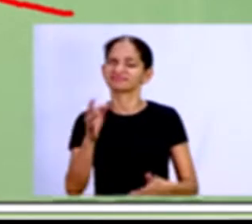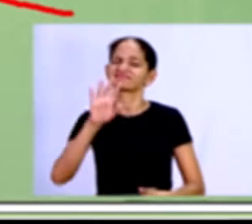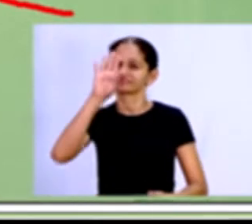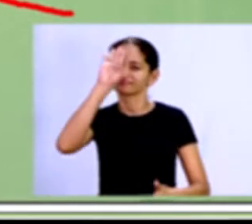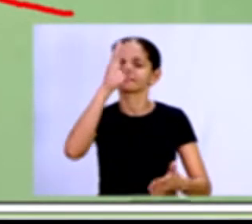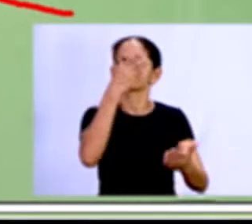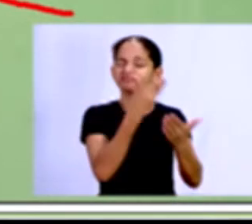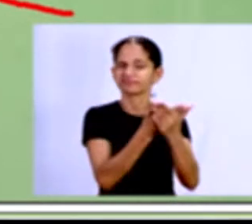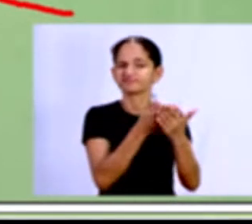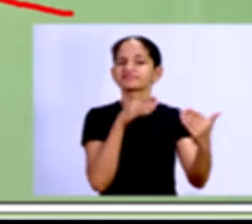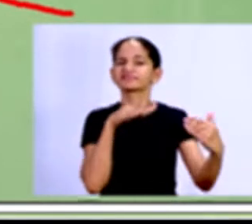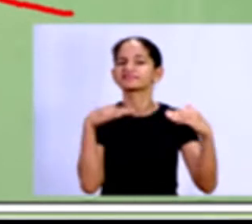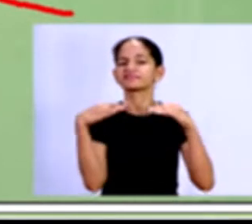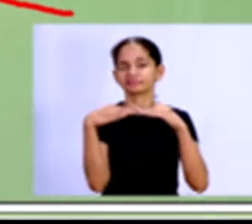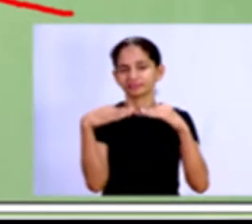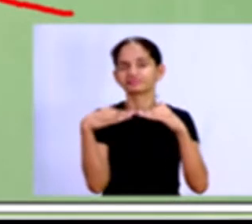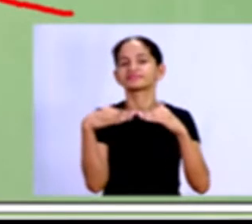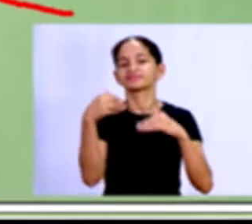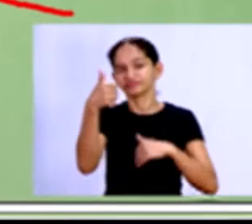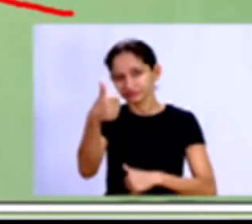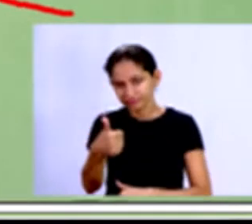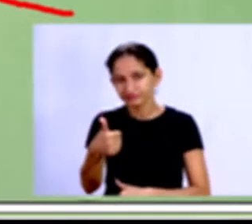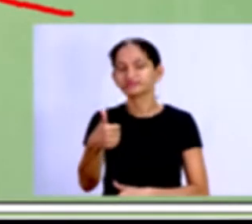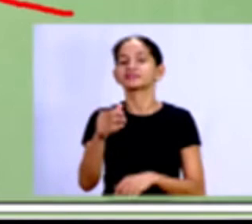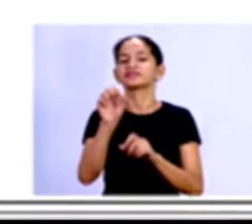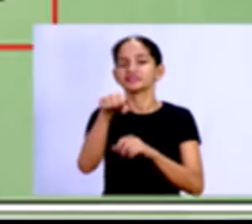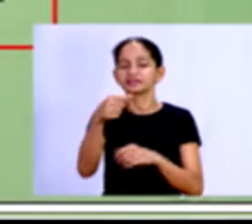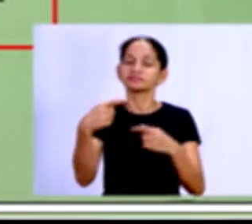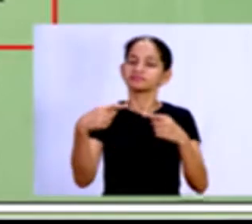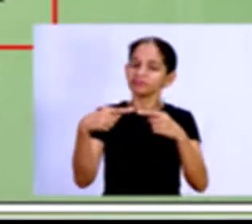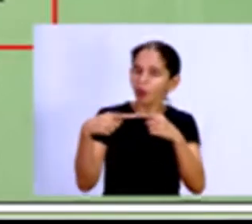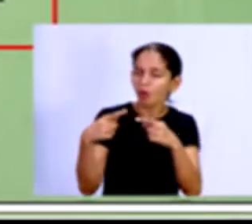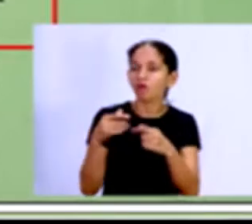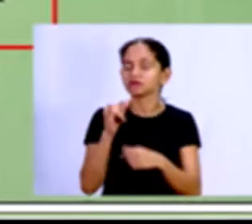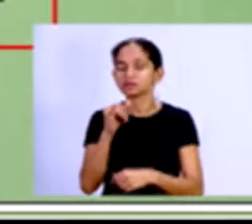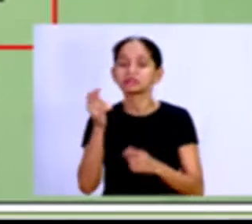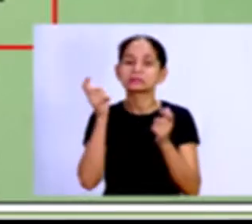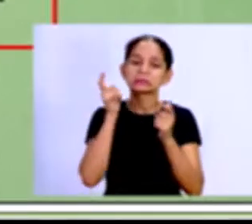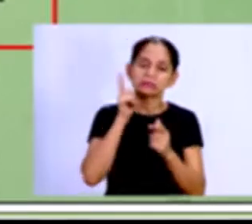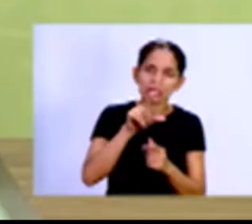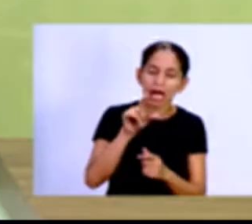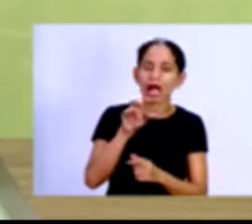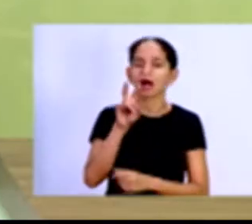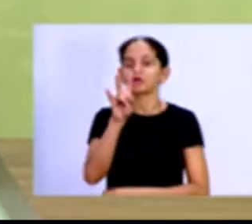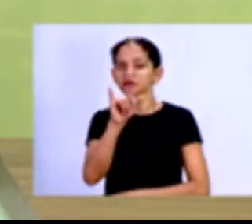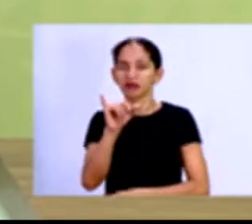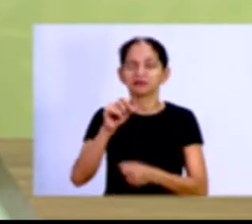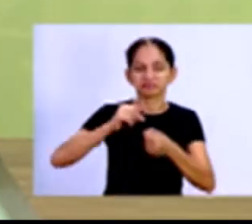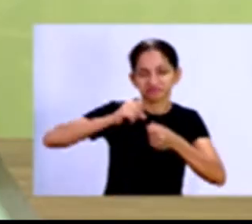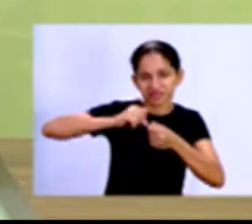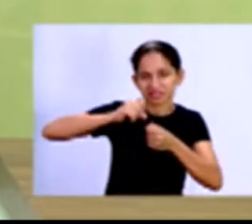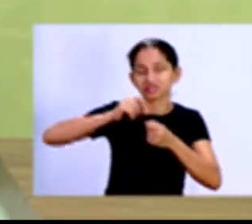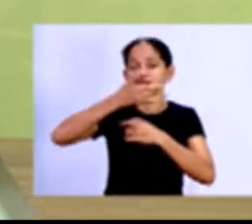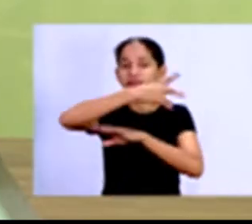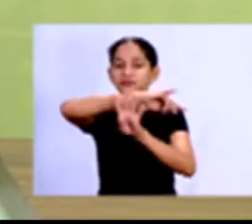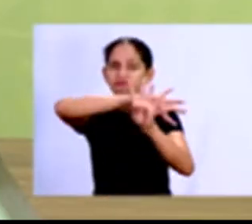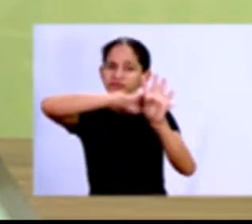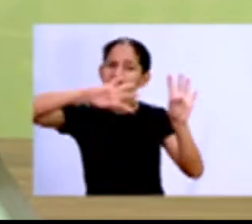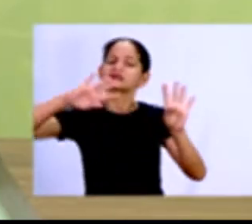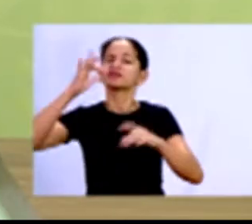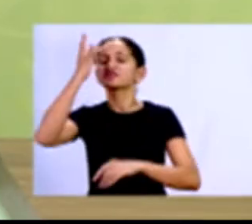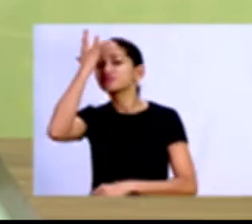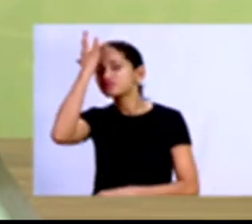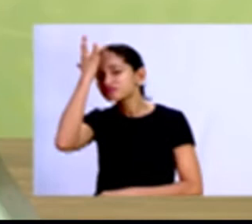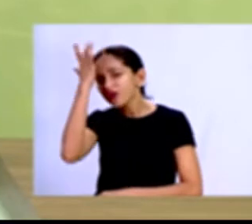certeza, todos concordam com isso. A gente, se você for possível, se você tiver essa habilidade, construa uma planilha. Hoje em dia todo